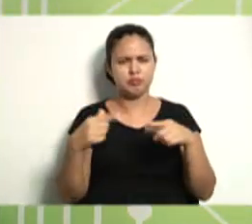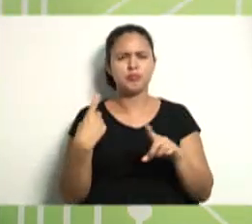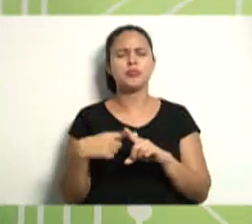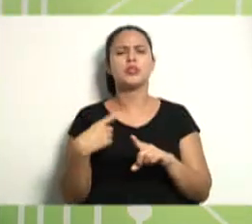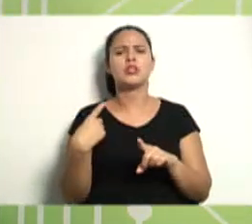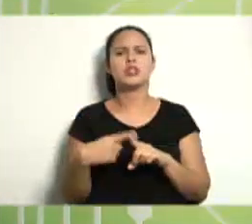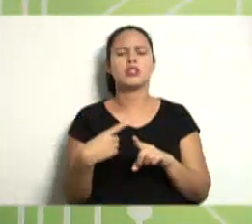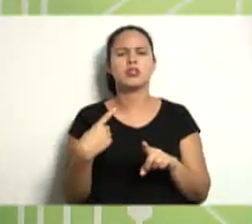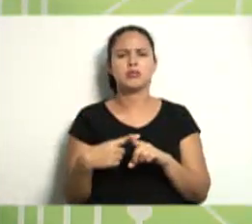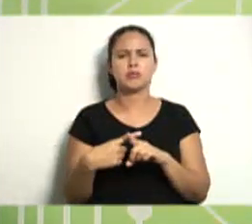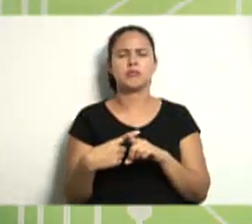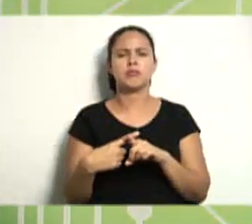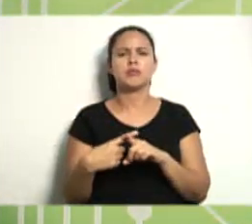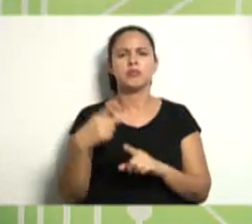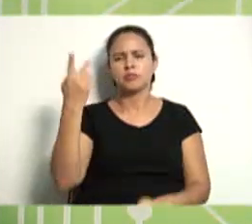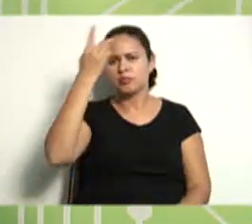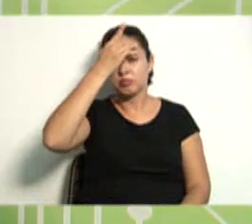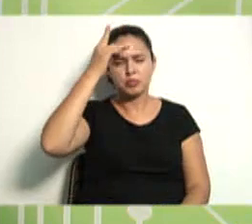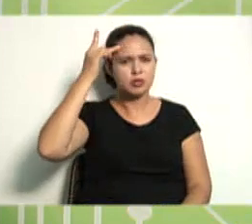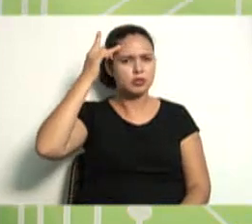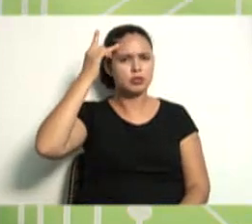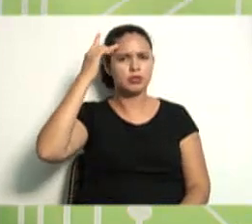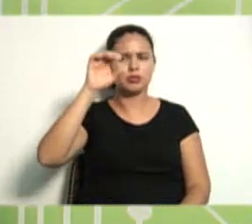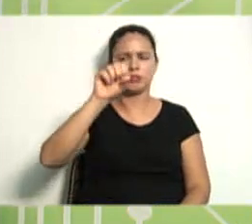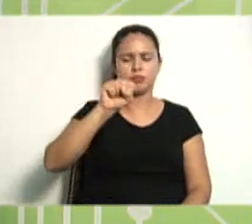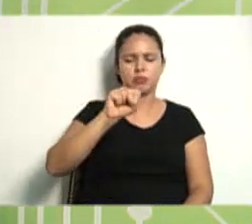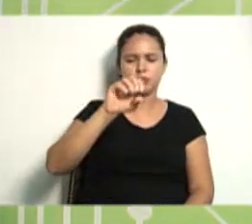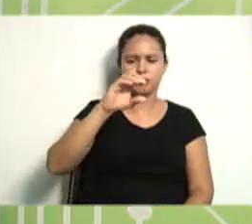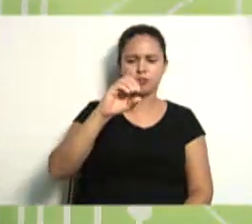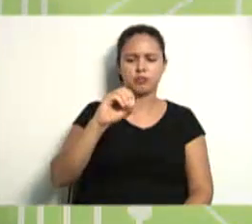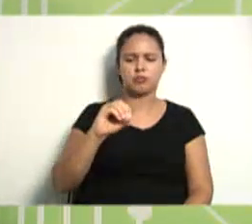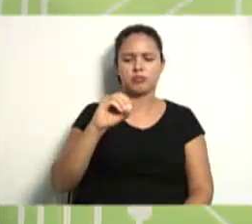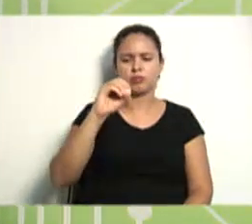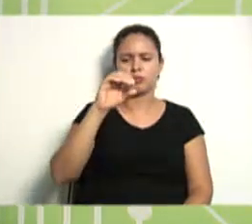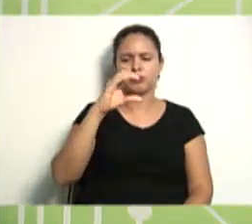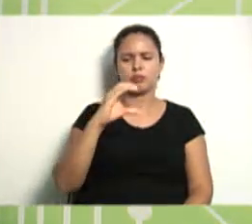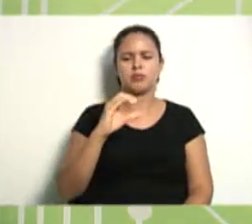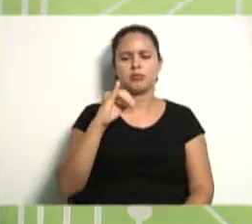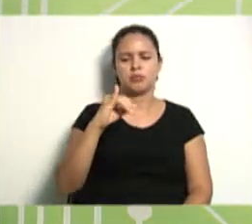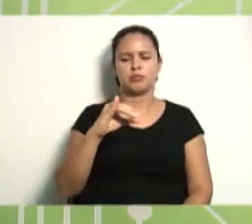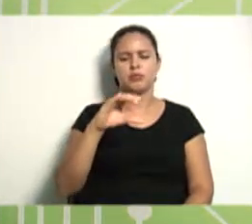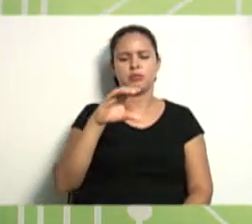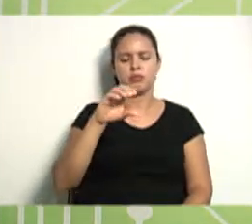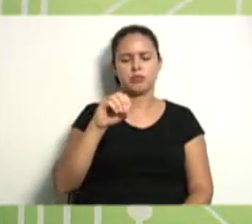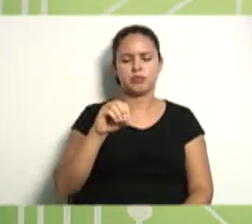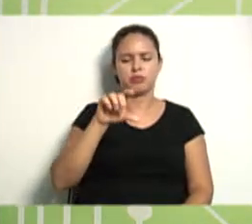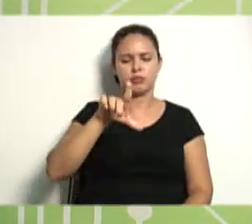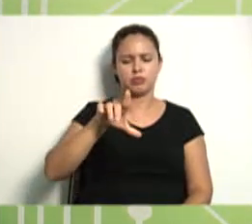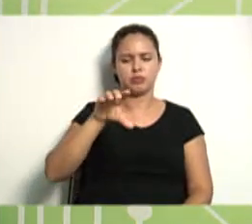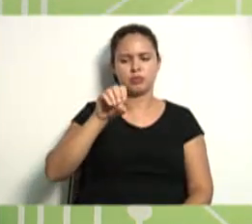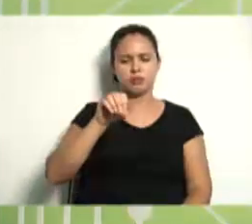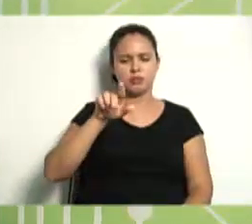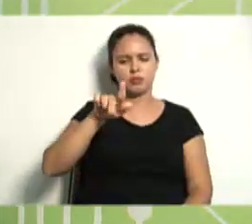Os sociólogos são os profissionais que tentam compreender as sociedades, que tentam explicar